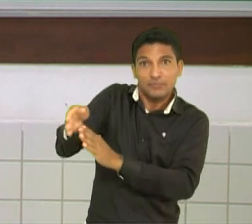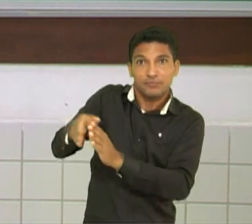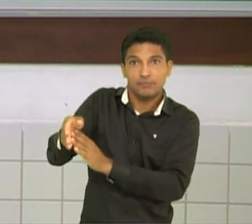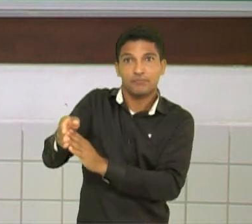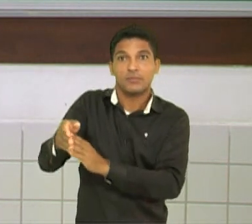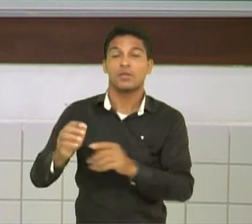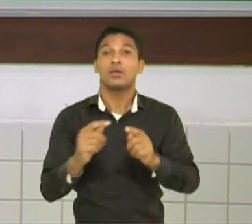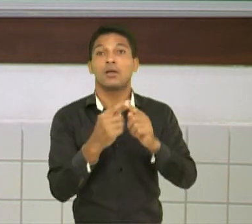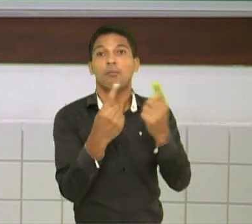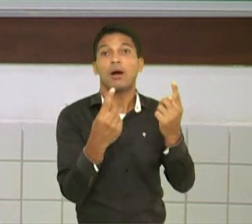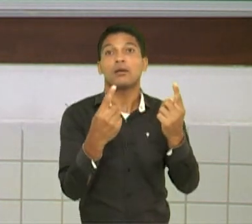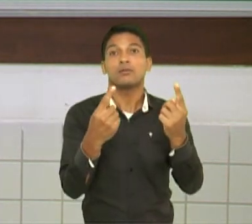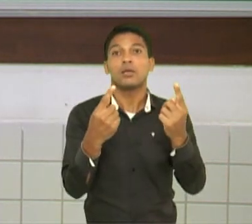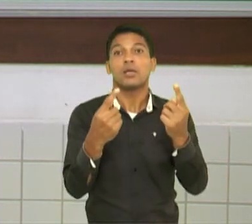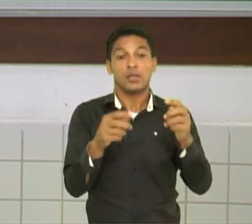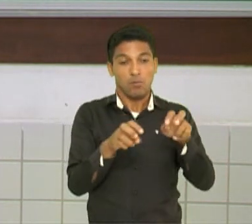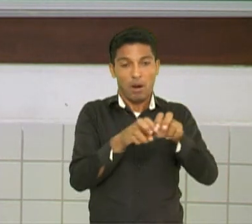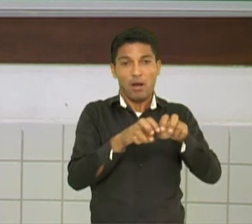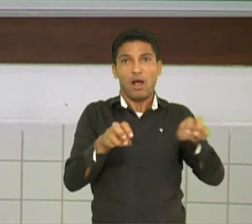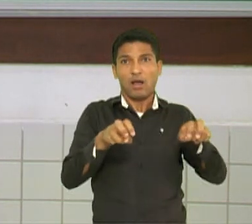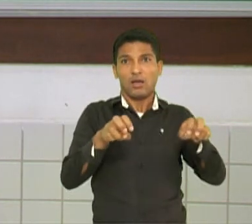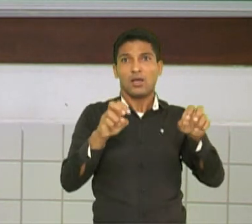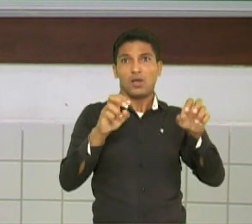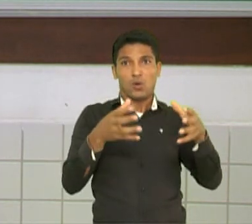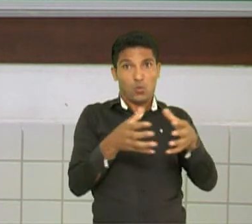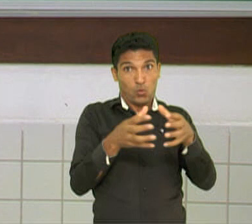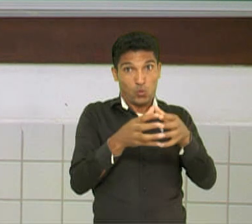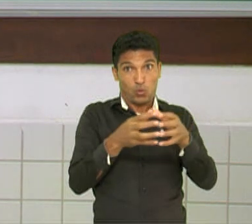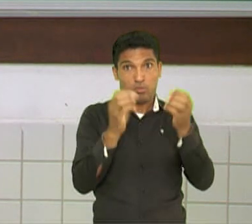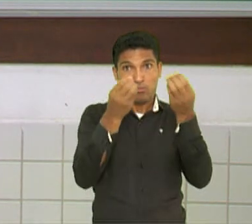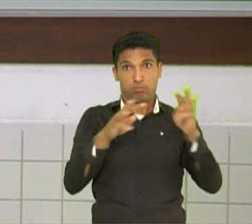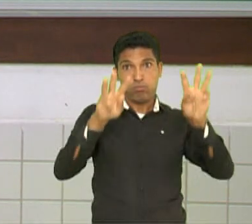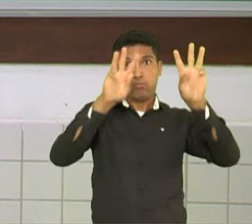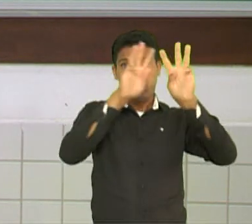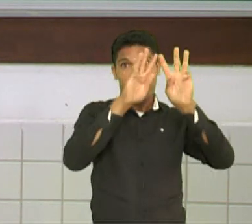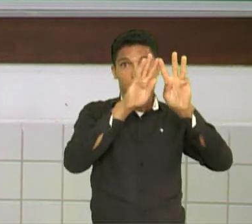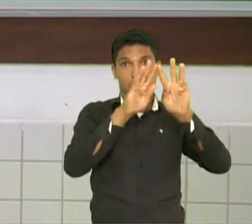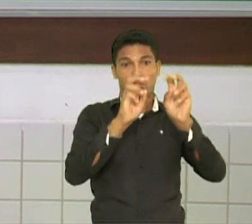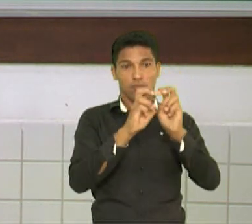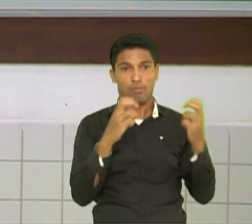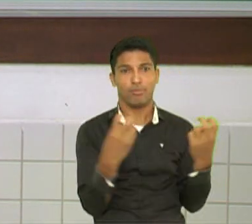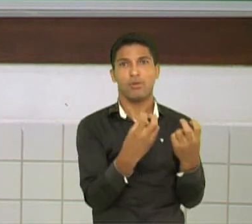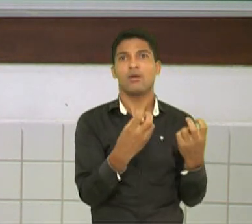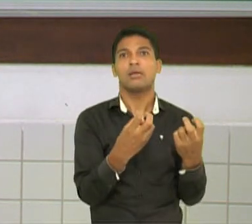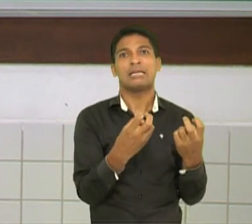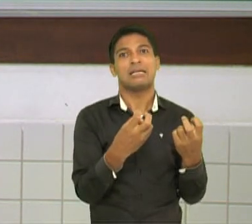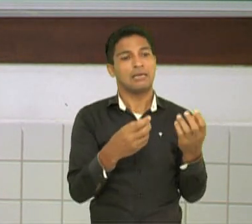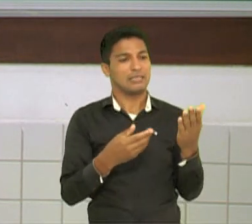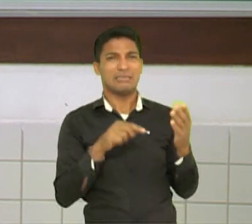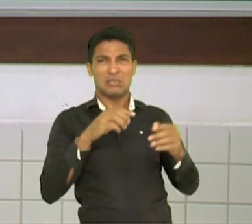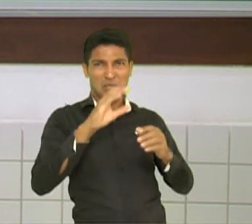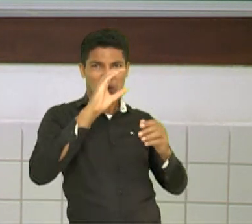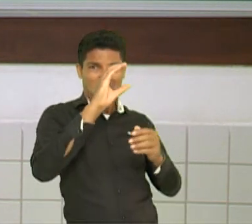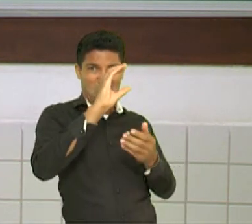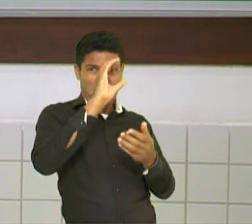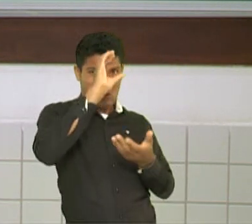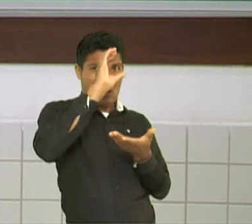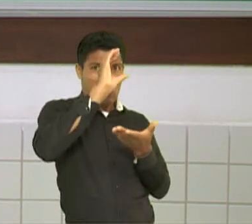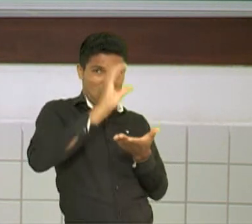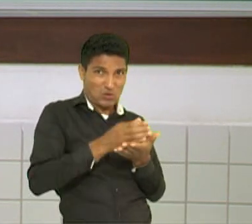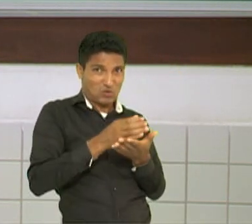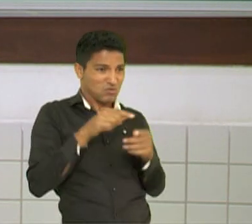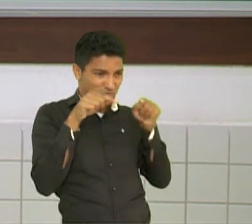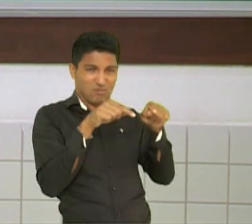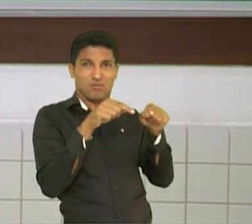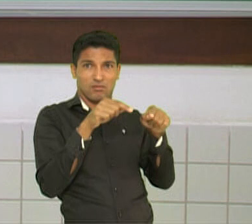Conselho de Segurança da ONU vem cada vez mais perdendo credibilidade. Vários países desenvolvem ações de guerra sem se